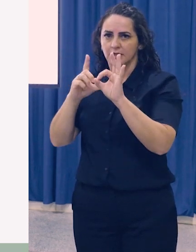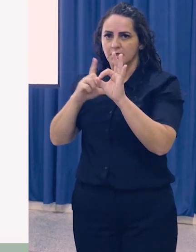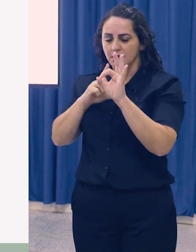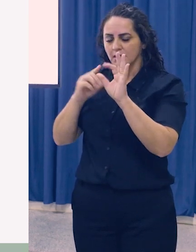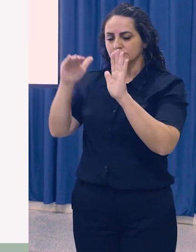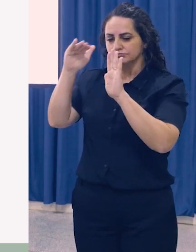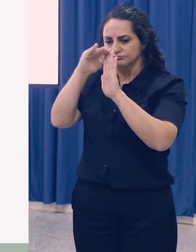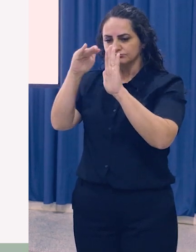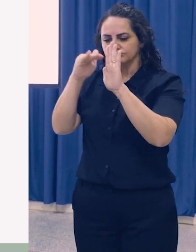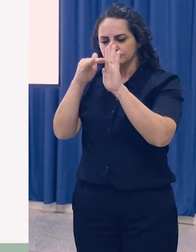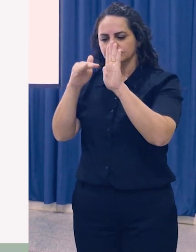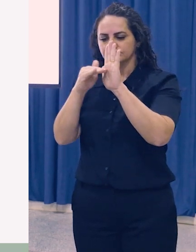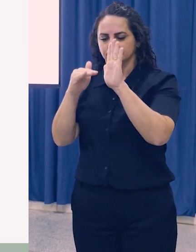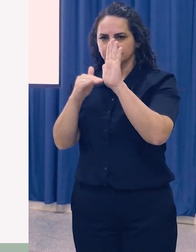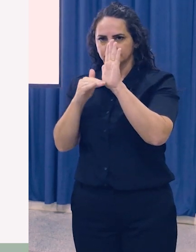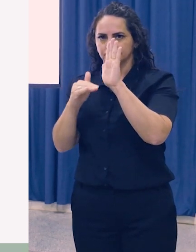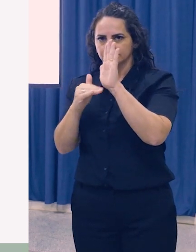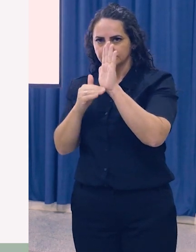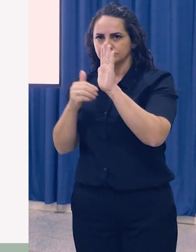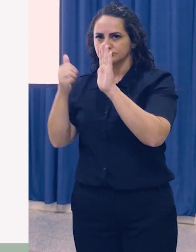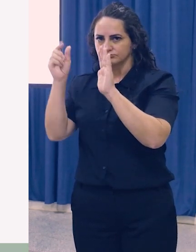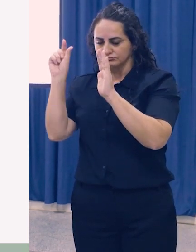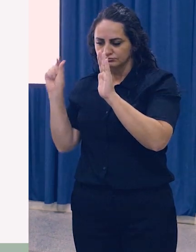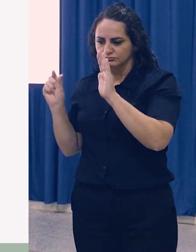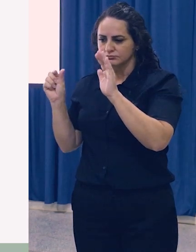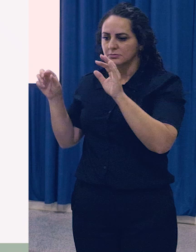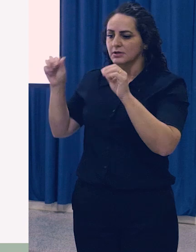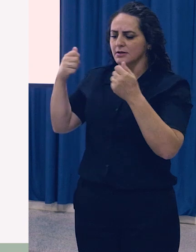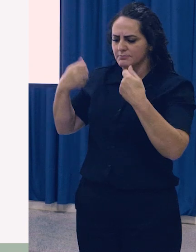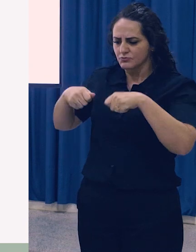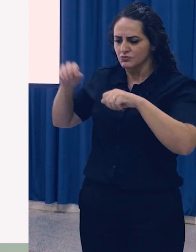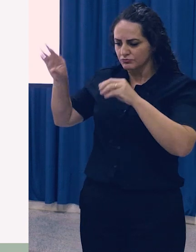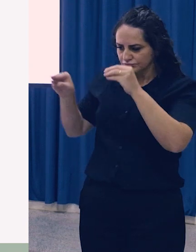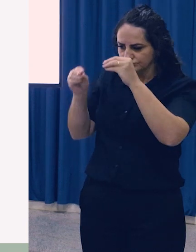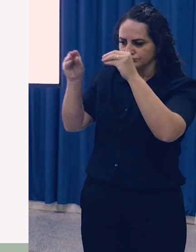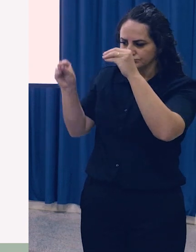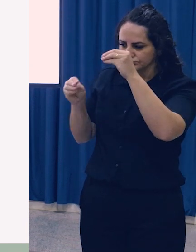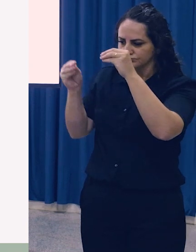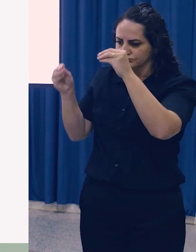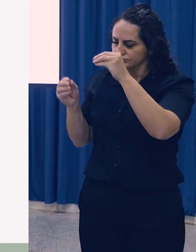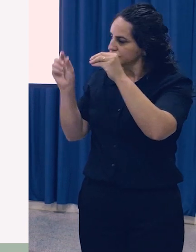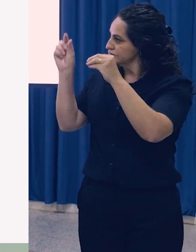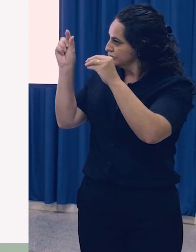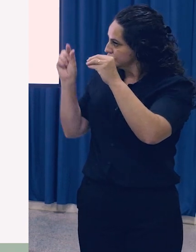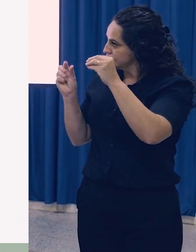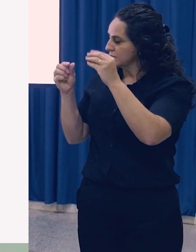critérios aqui: específico, mensurável, atribuível, realista e temporal.